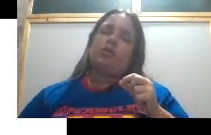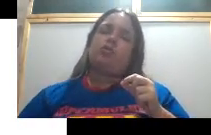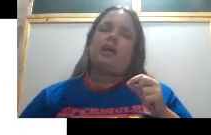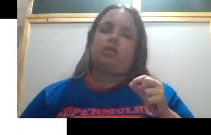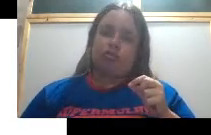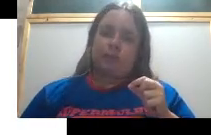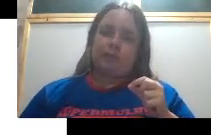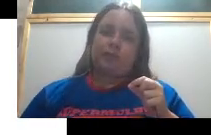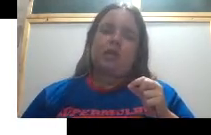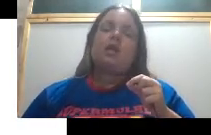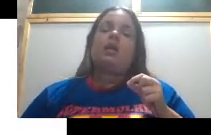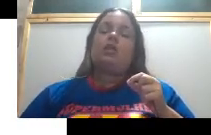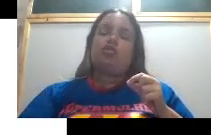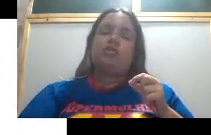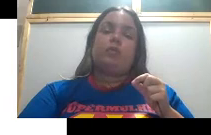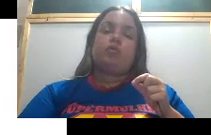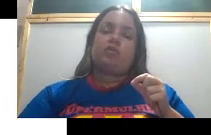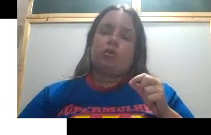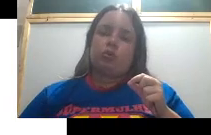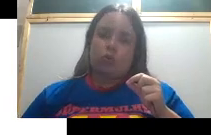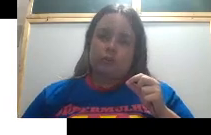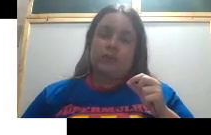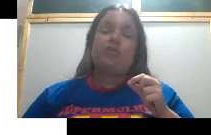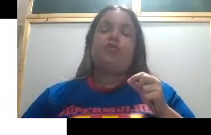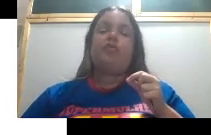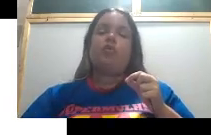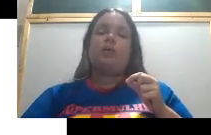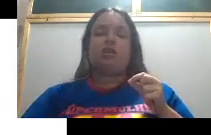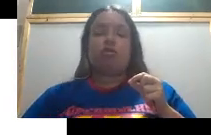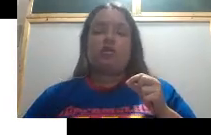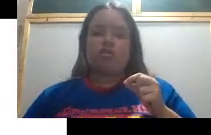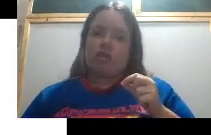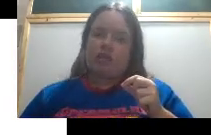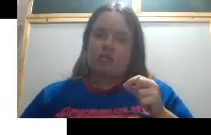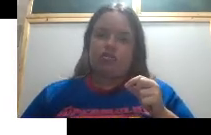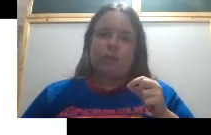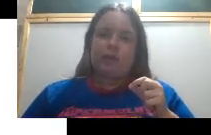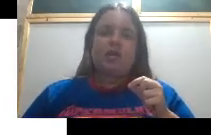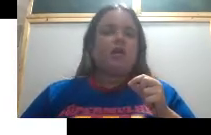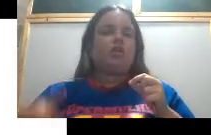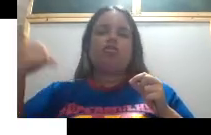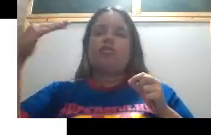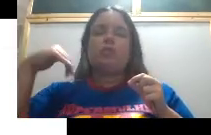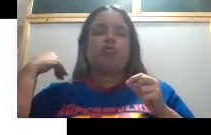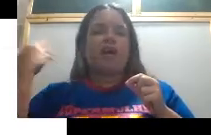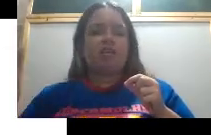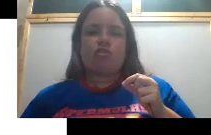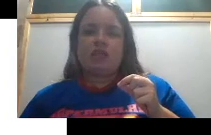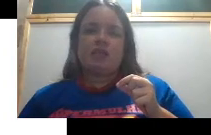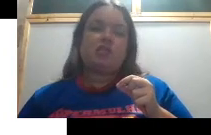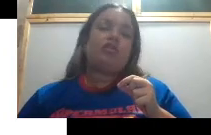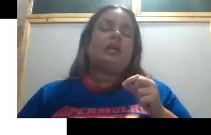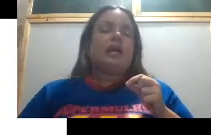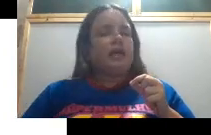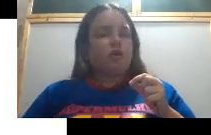certa época do nosso país nós tivemos um ciclo do Ouro foi uma das nossas riquezas também gosto de vemos